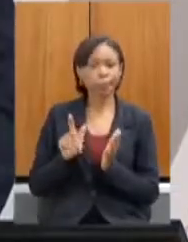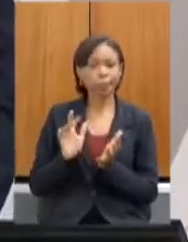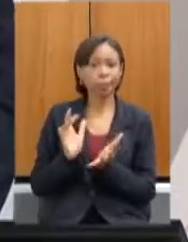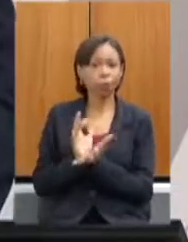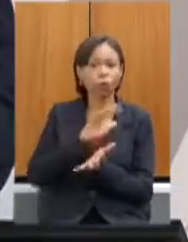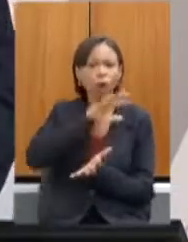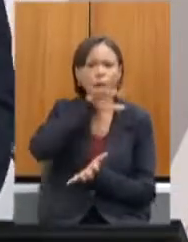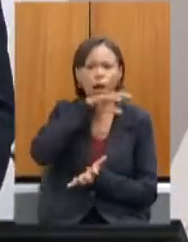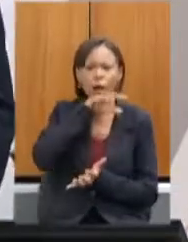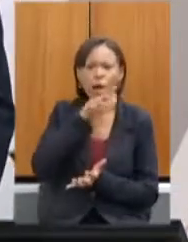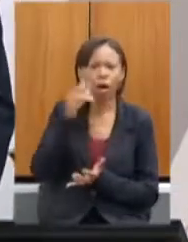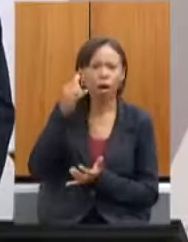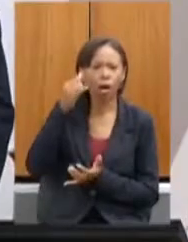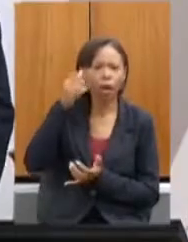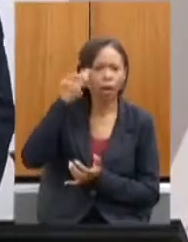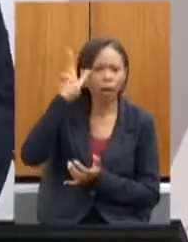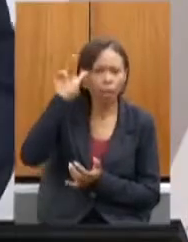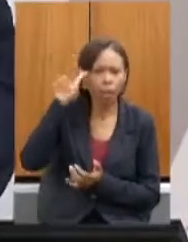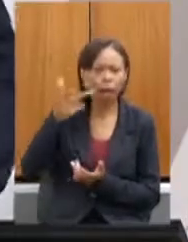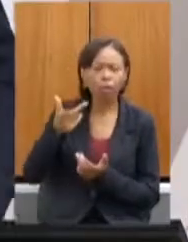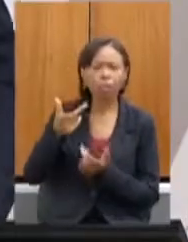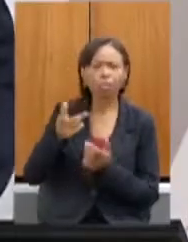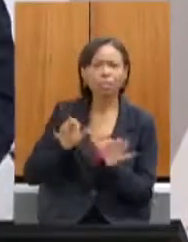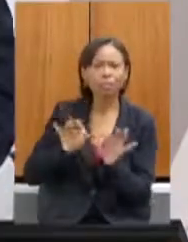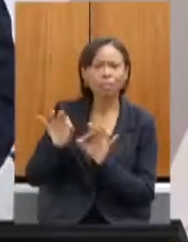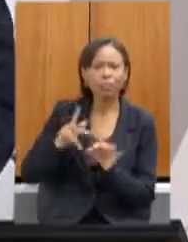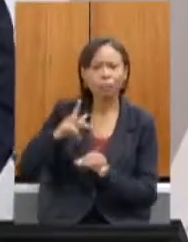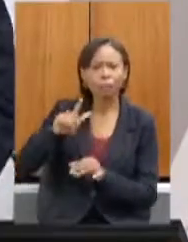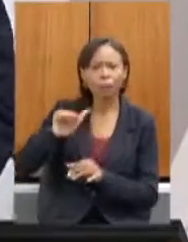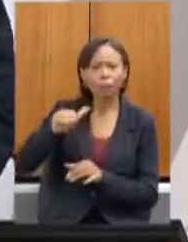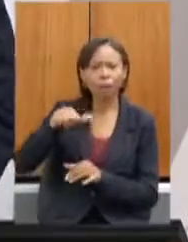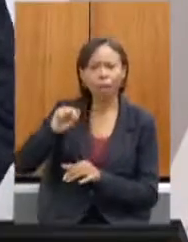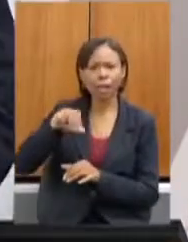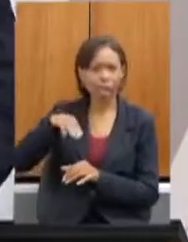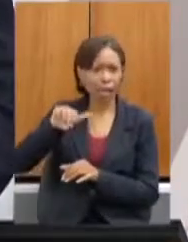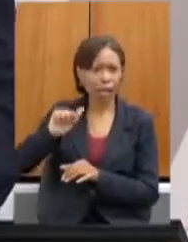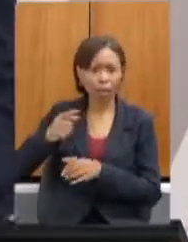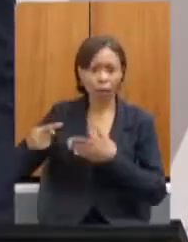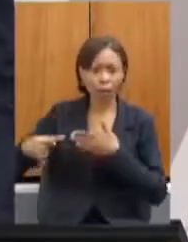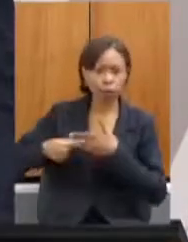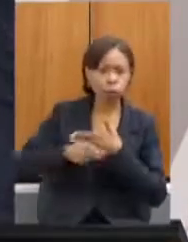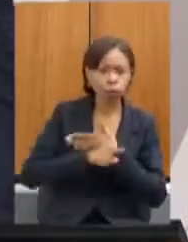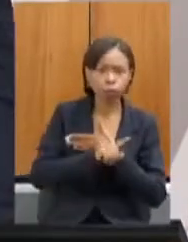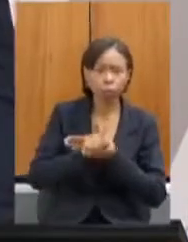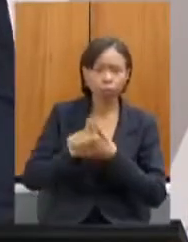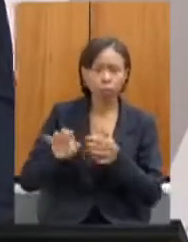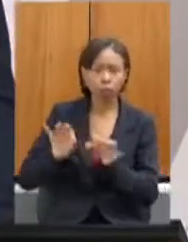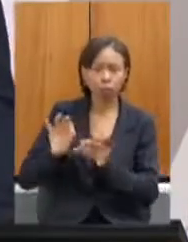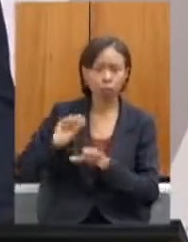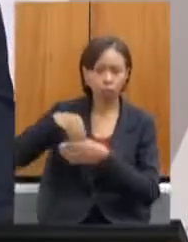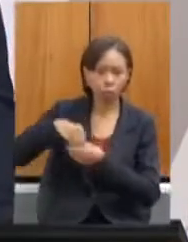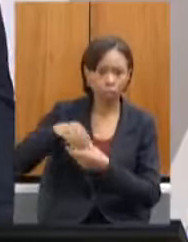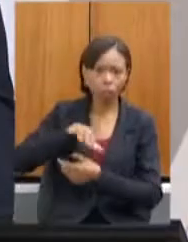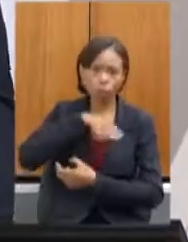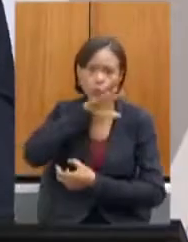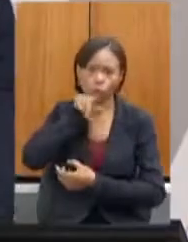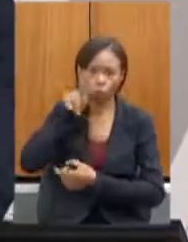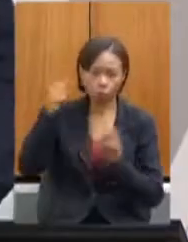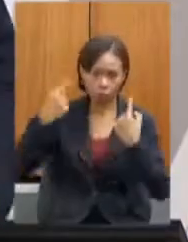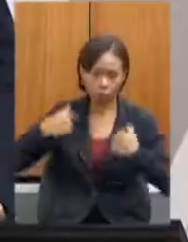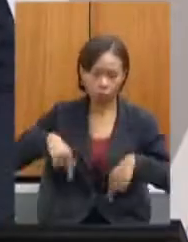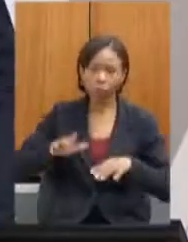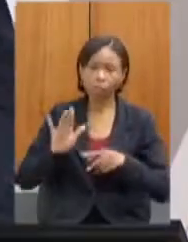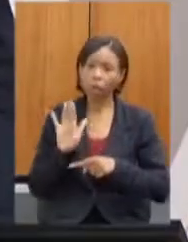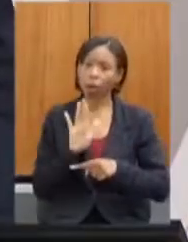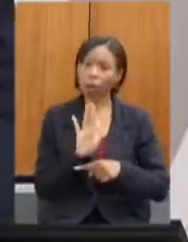sensibilizados produzindo plasma hiperimune e a partir daí produzindo anticorpos que servirão para diminuir a carga